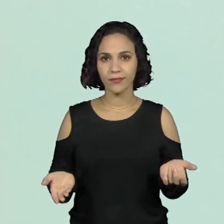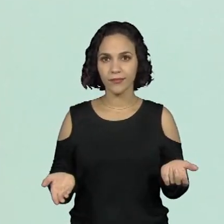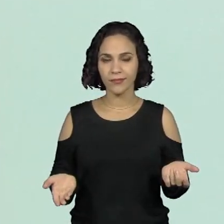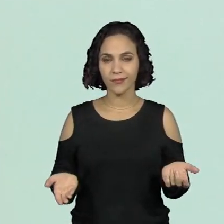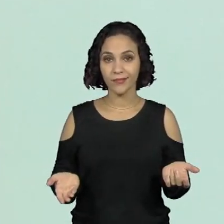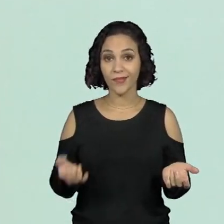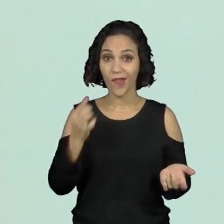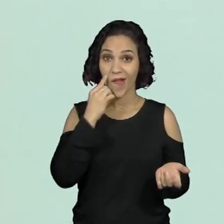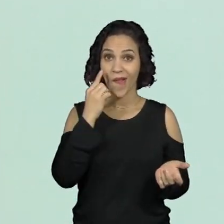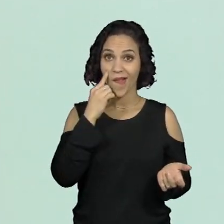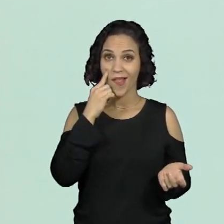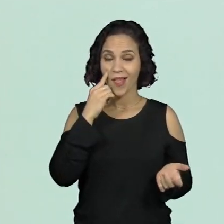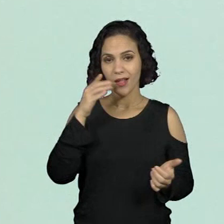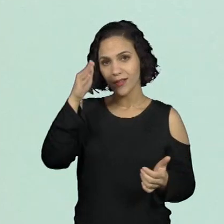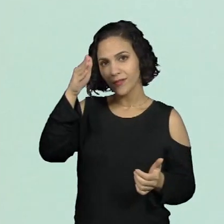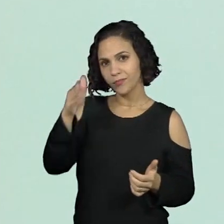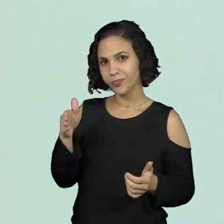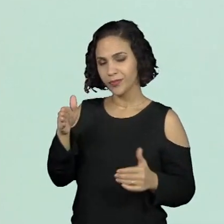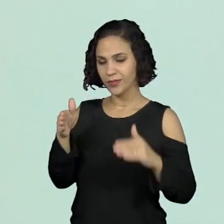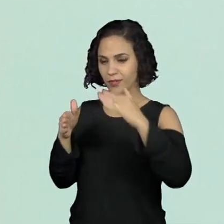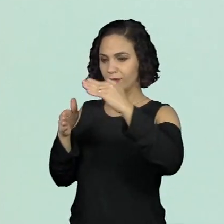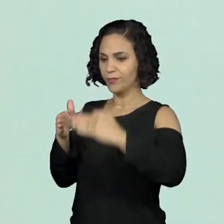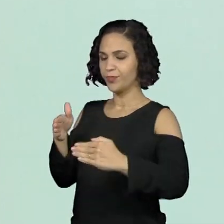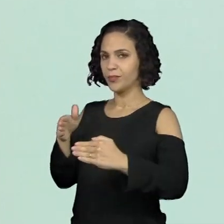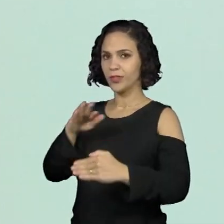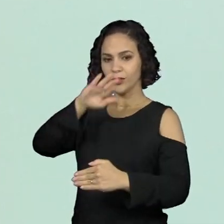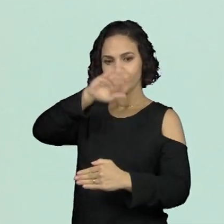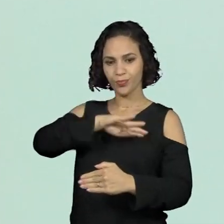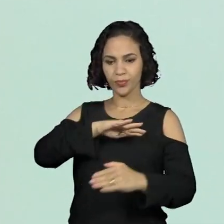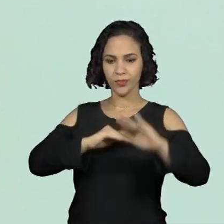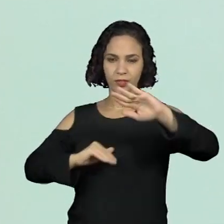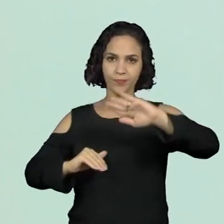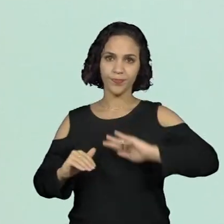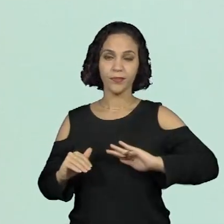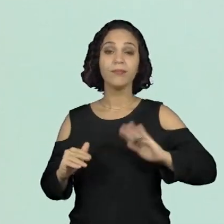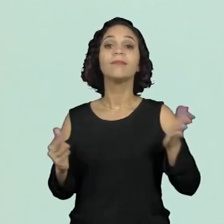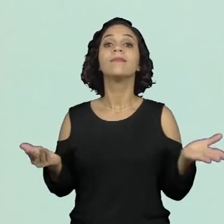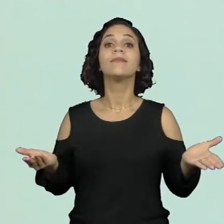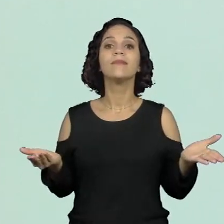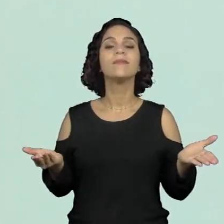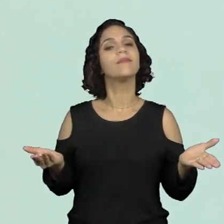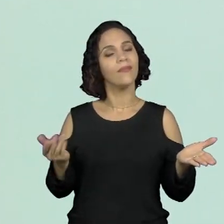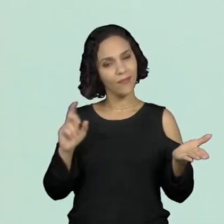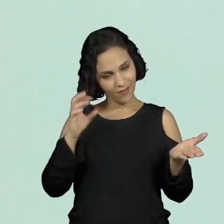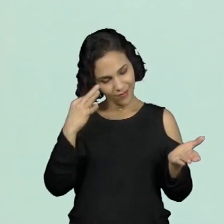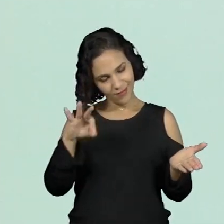são formas triangulares, são triângulos, não é?